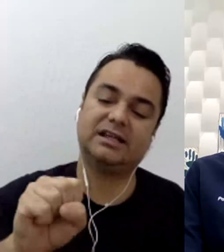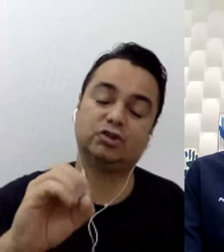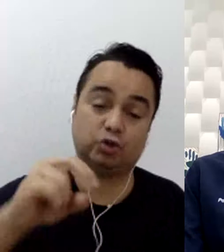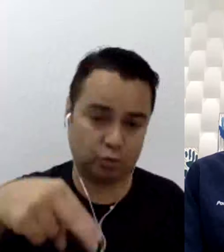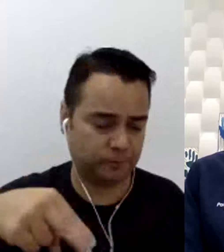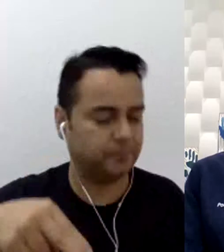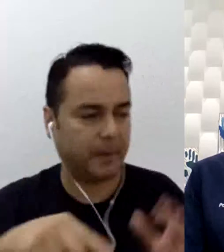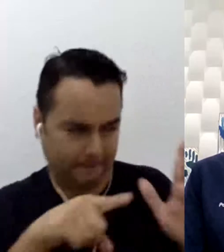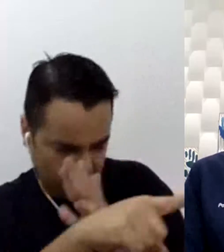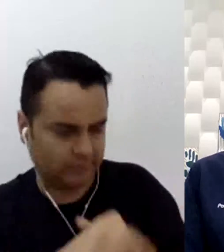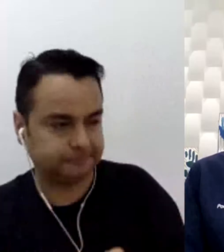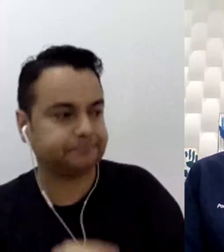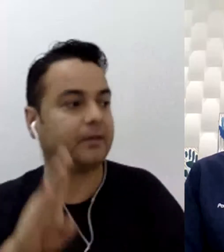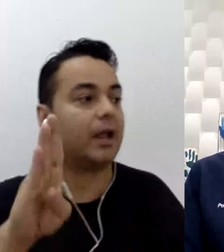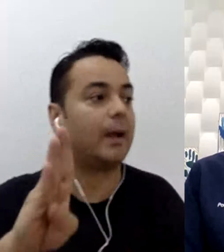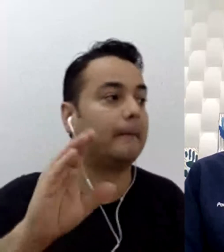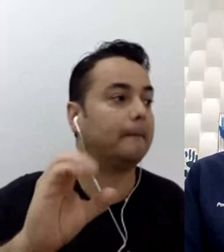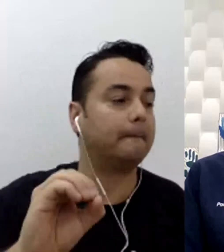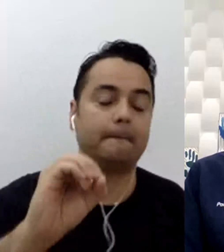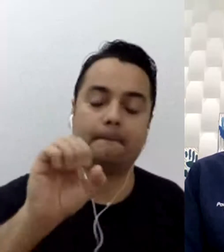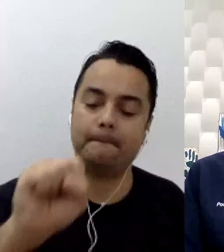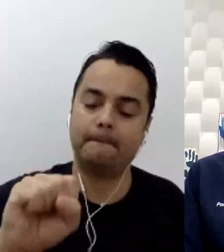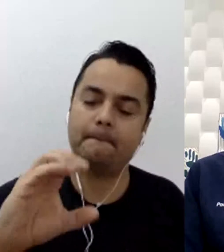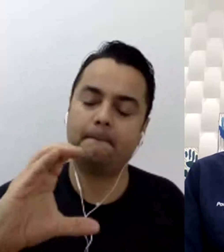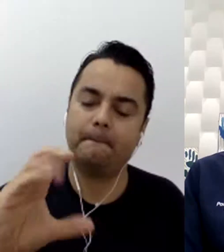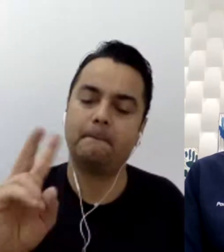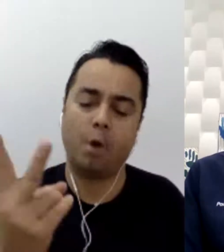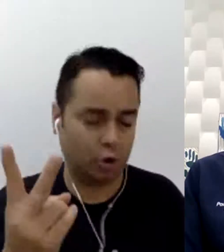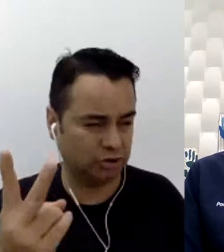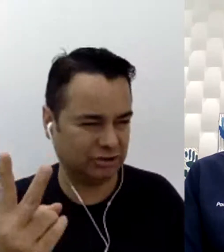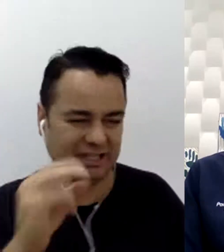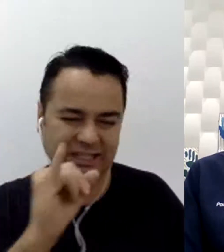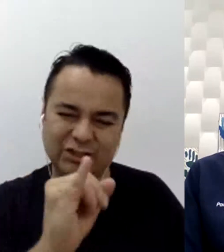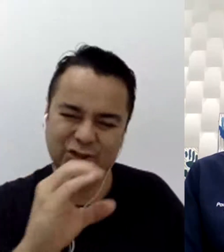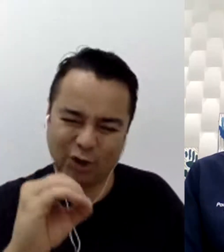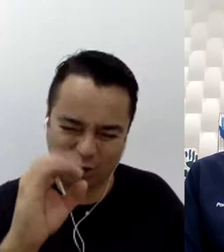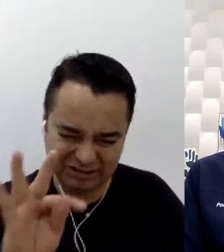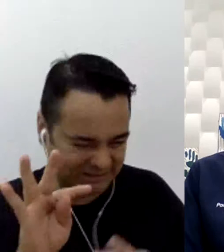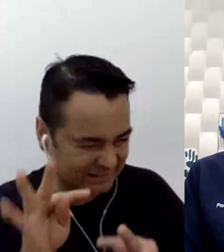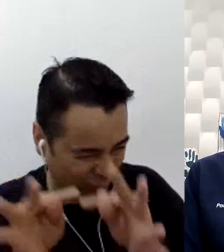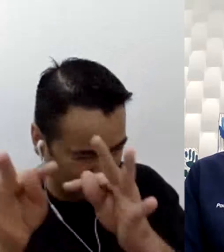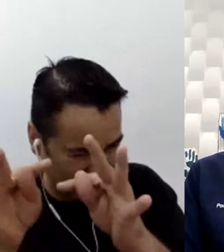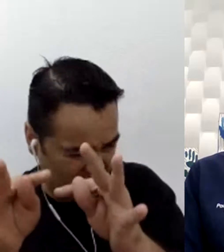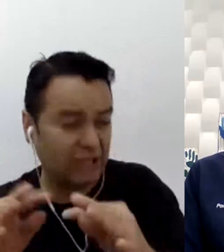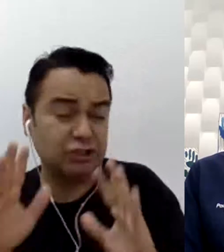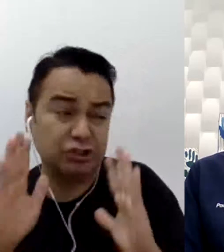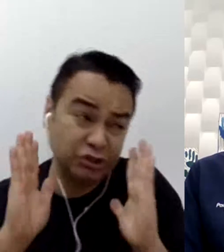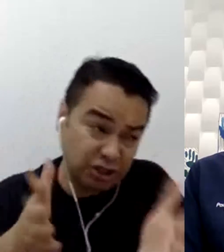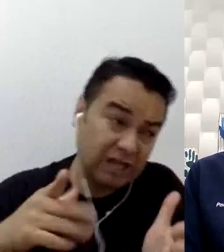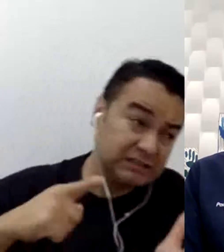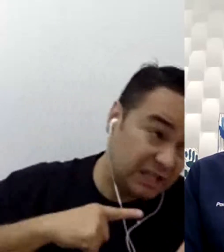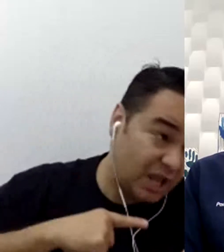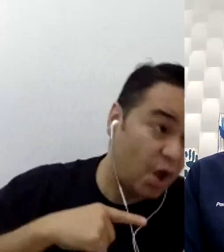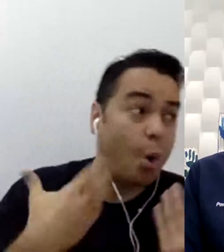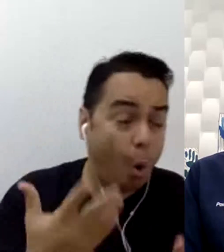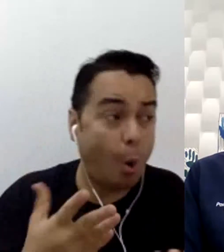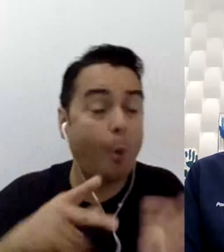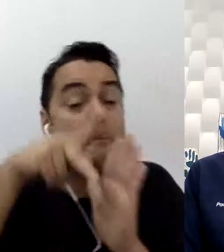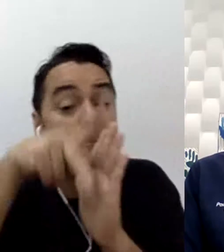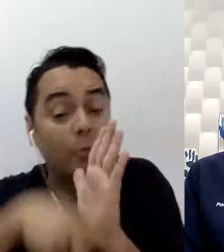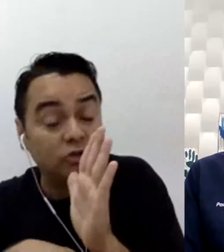a Bosch, considerando a tecnologia de IoT, já está ou estará presente em projetos urbanos